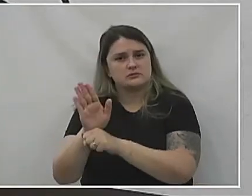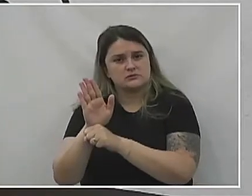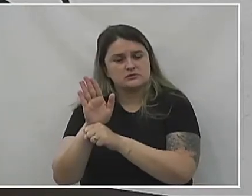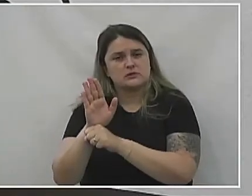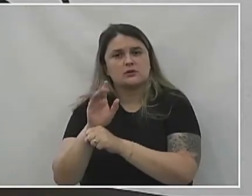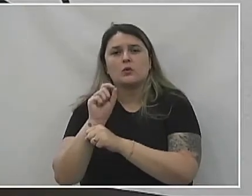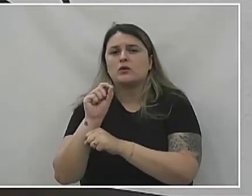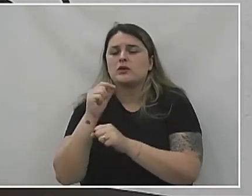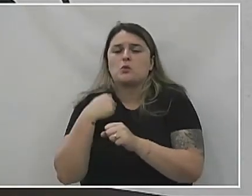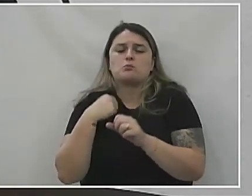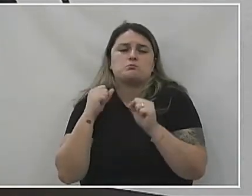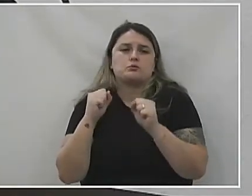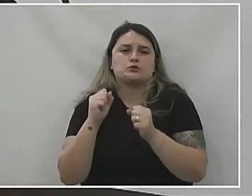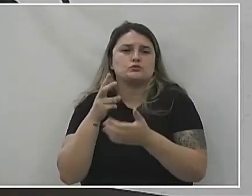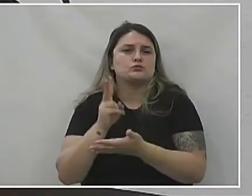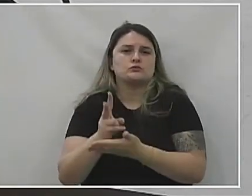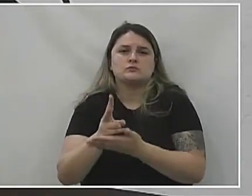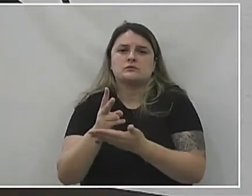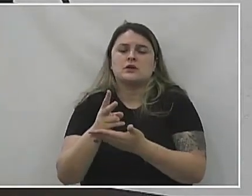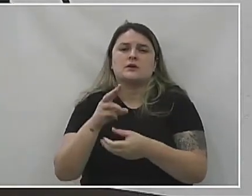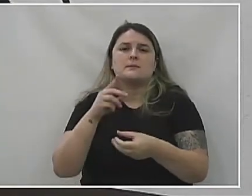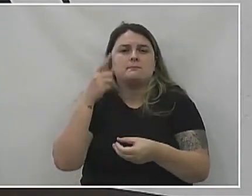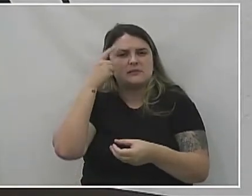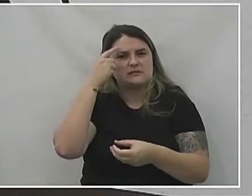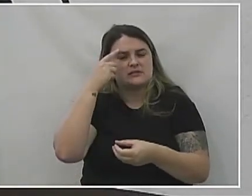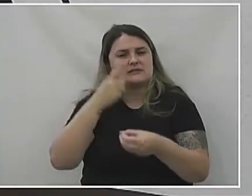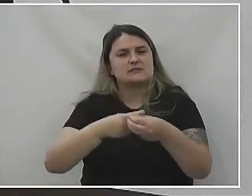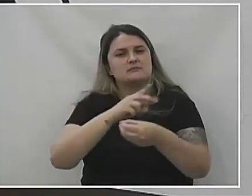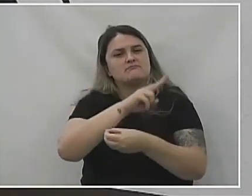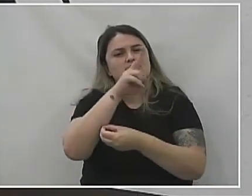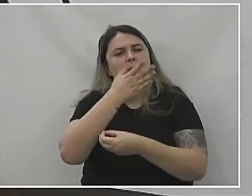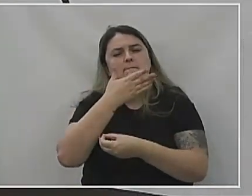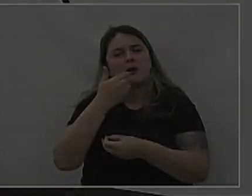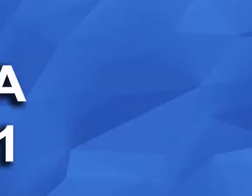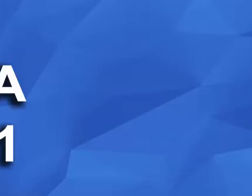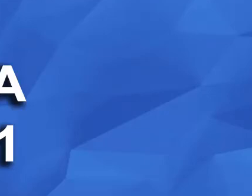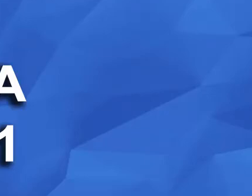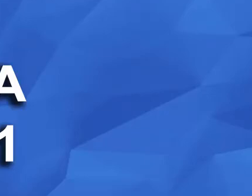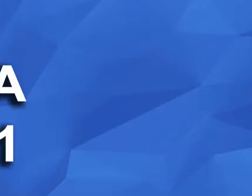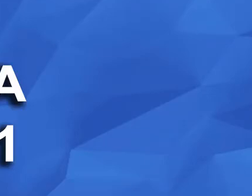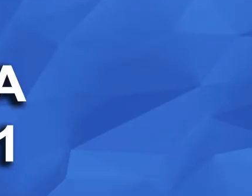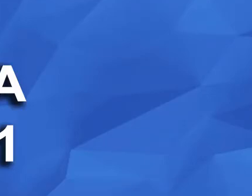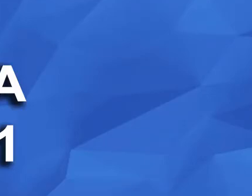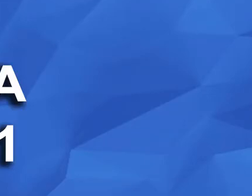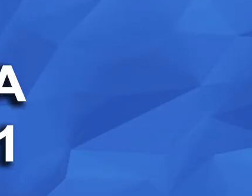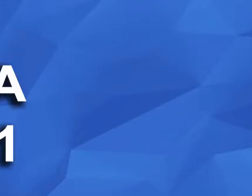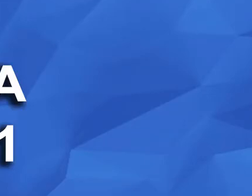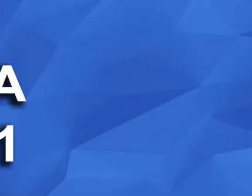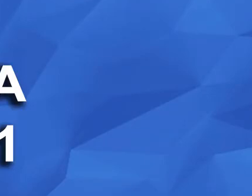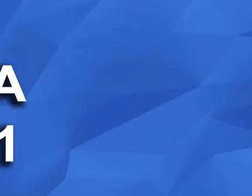no que for possível continuar tendo uma grande Vitória cada vez melhor para todo mundo Muito obrigado todos os